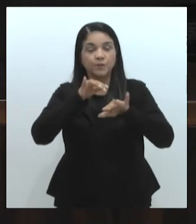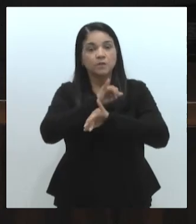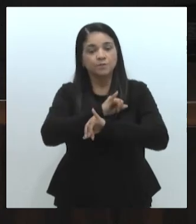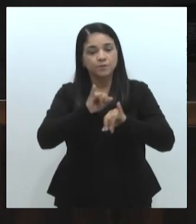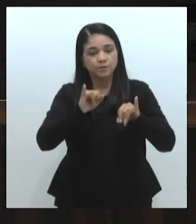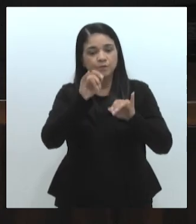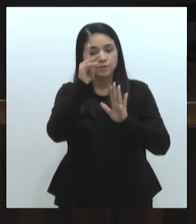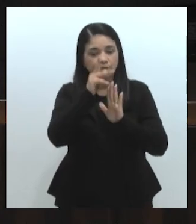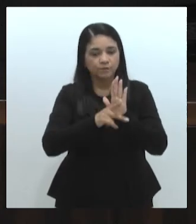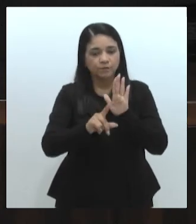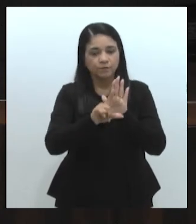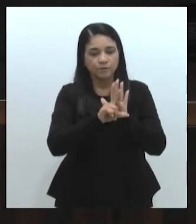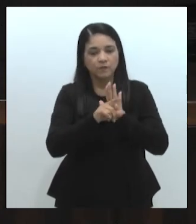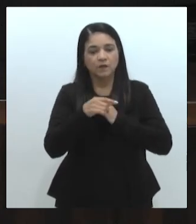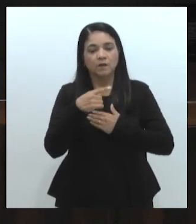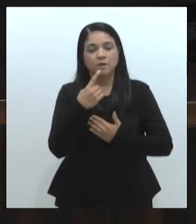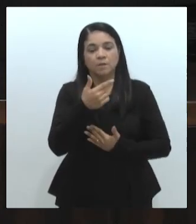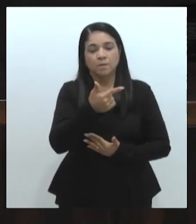Anuncio projeto de lei número